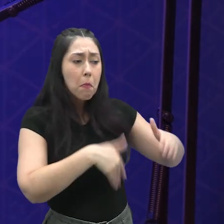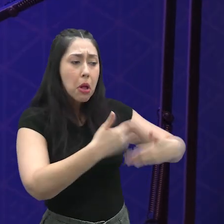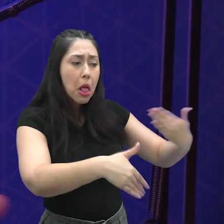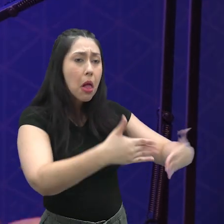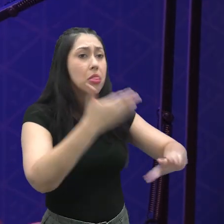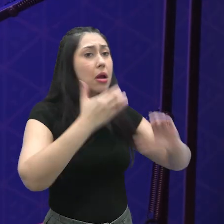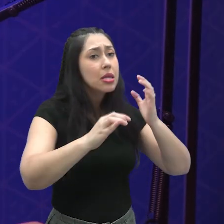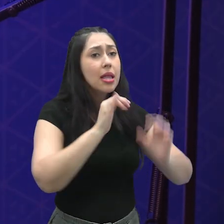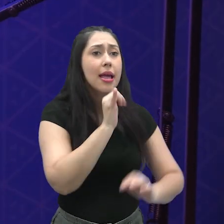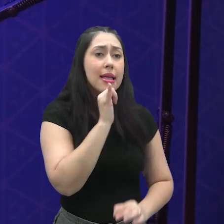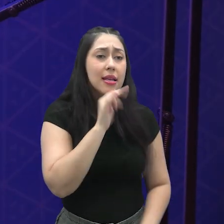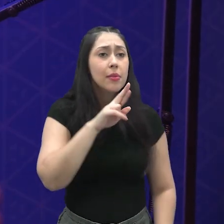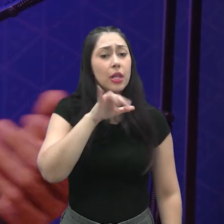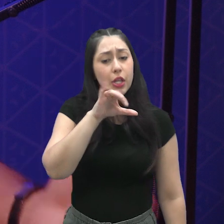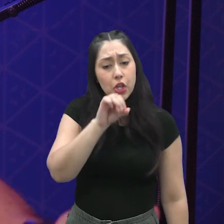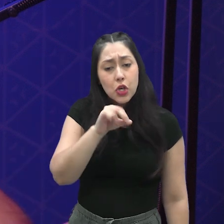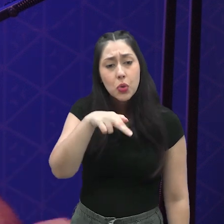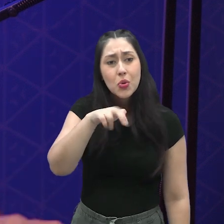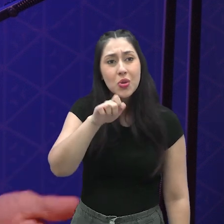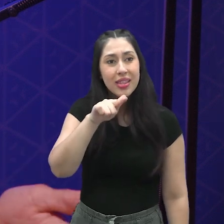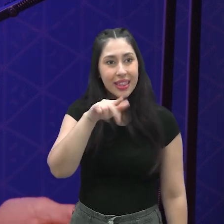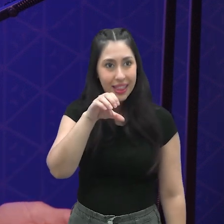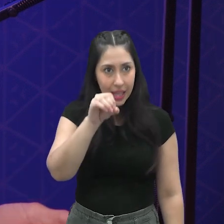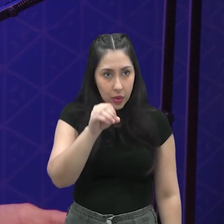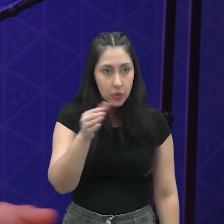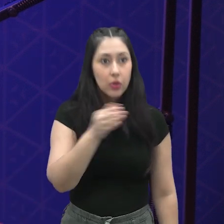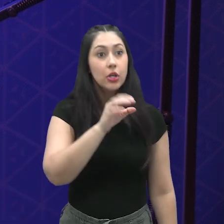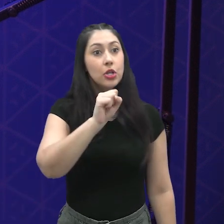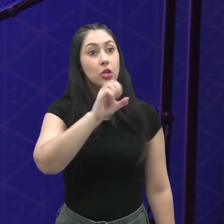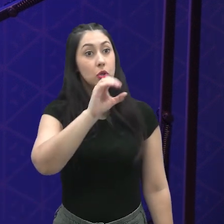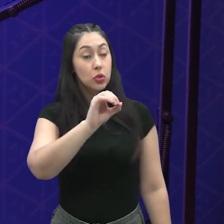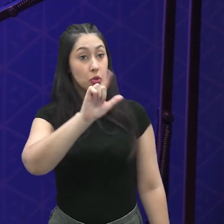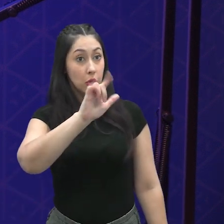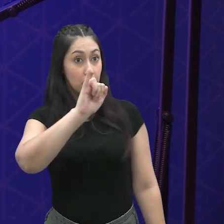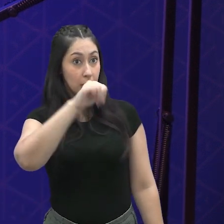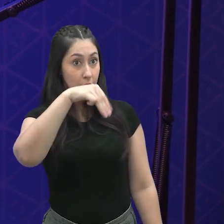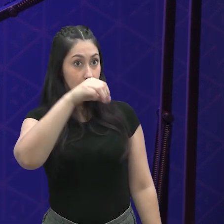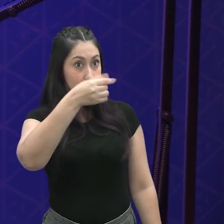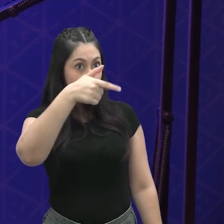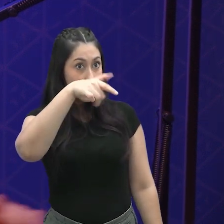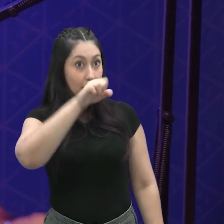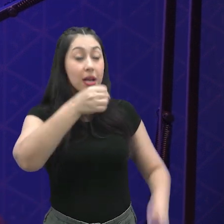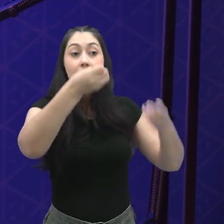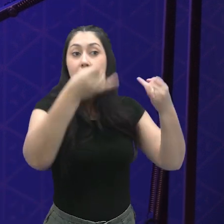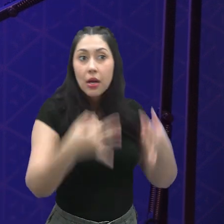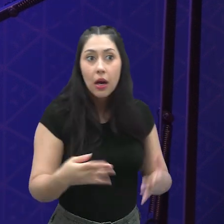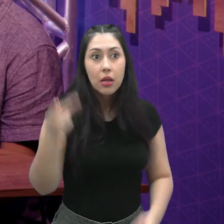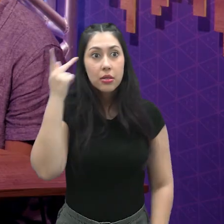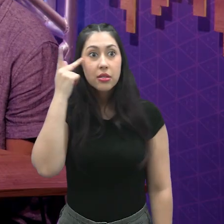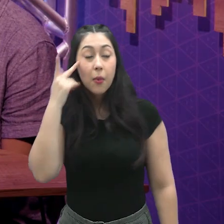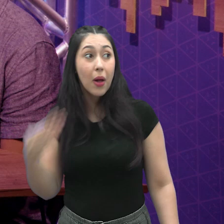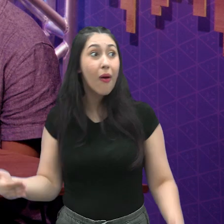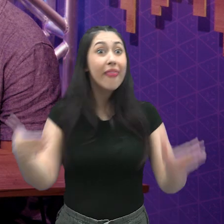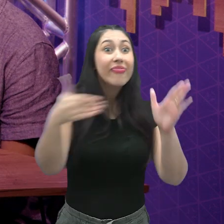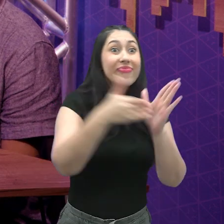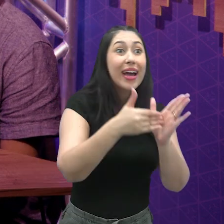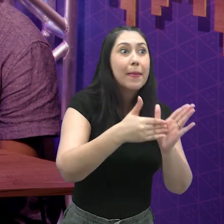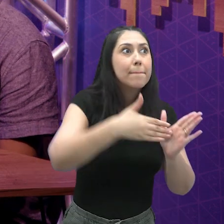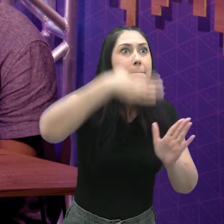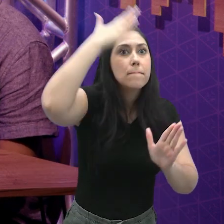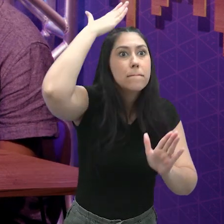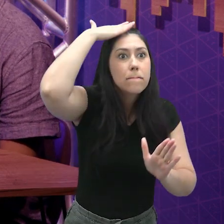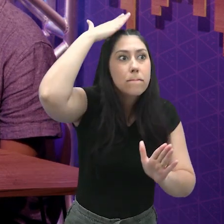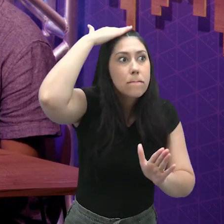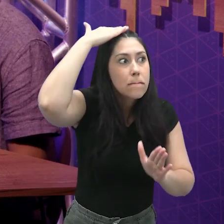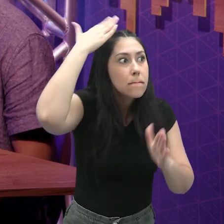vão continuar cantando, como por exemplo Rio Negro e Solimões, que você tem no começo, que vai cantar de São Paulo a Belém, de São Paulo